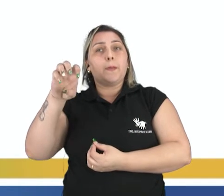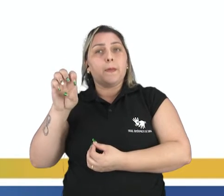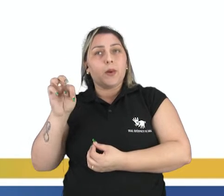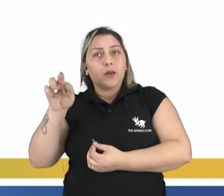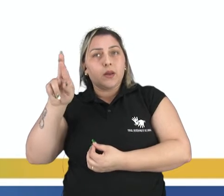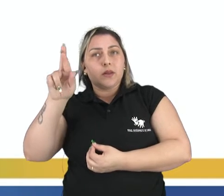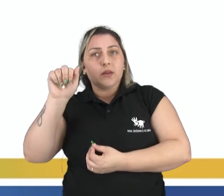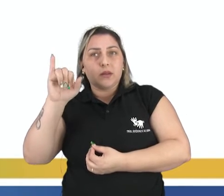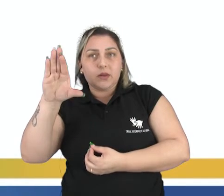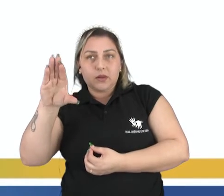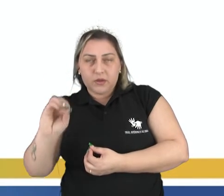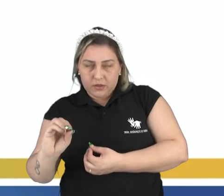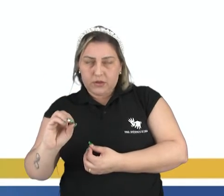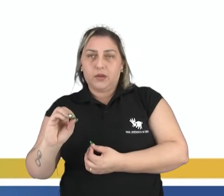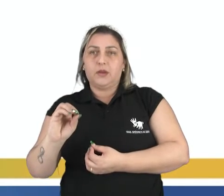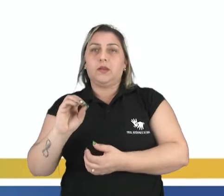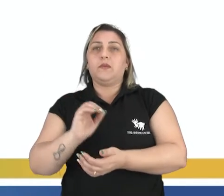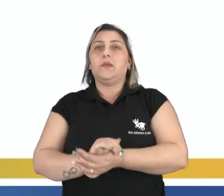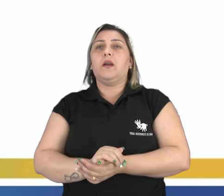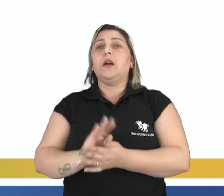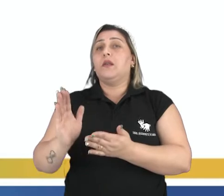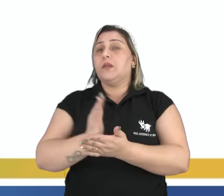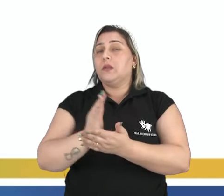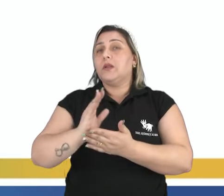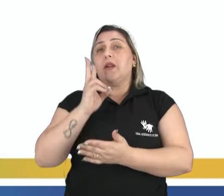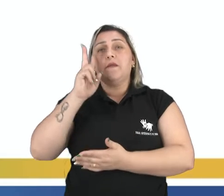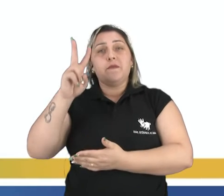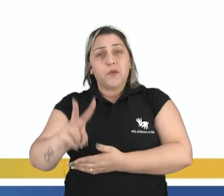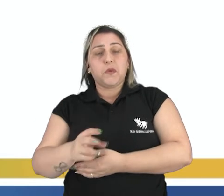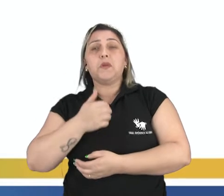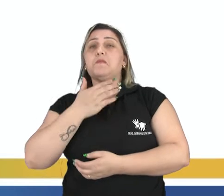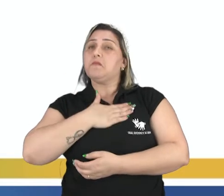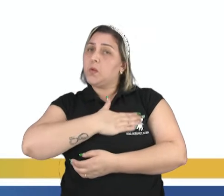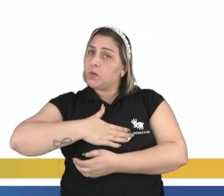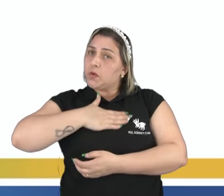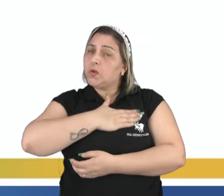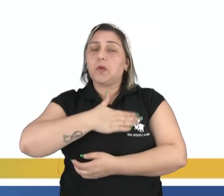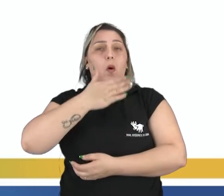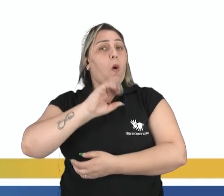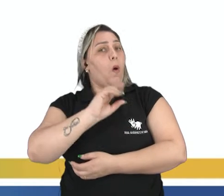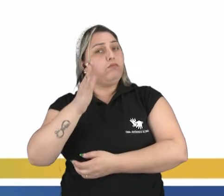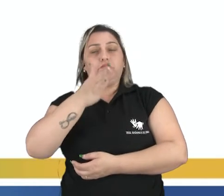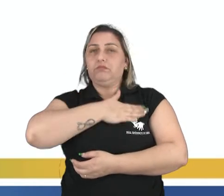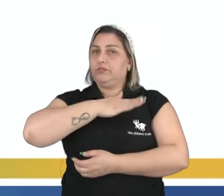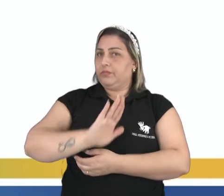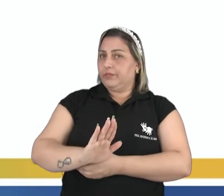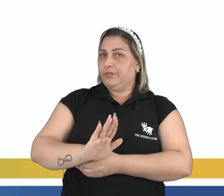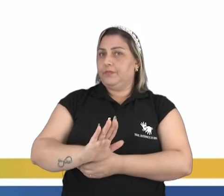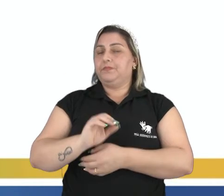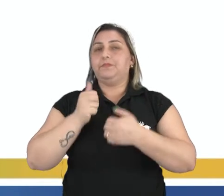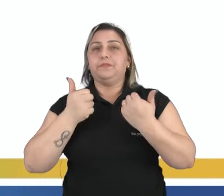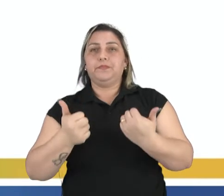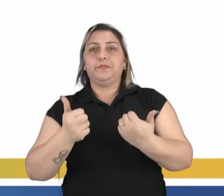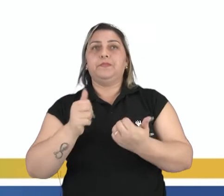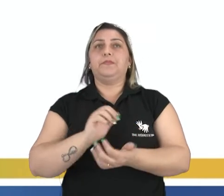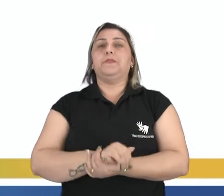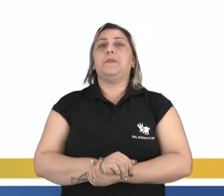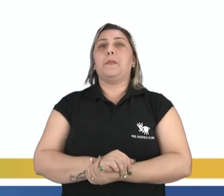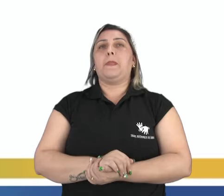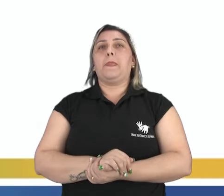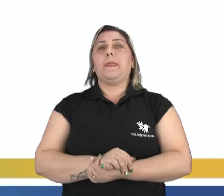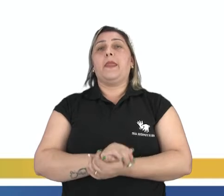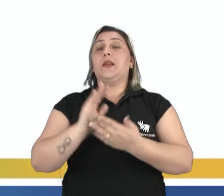o comentário dele sobre algo que ele viu, que ele achou legal, que ele achou interessante, ou não, tá bom? Então são